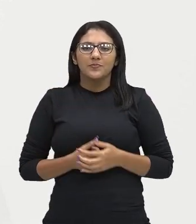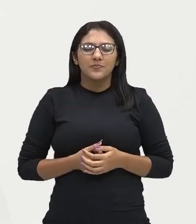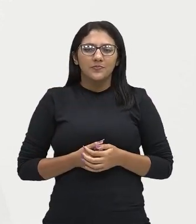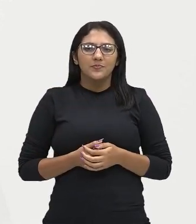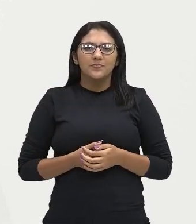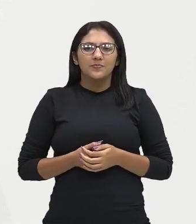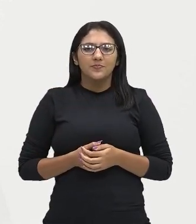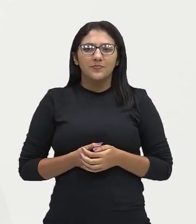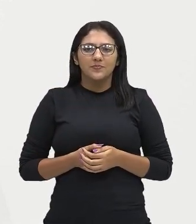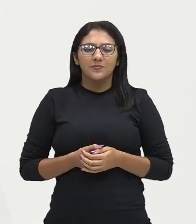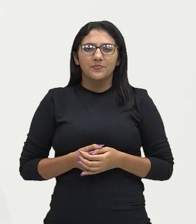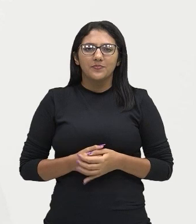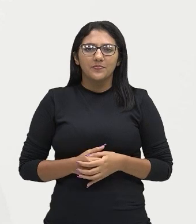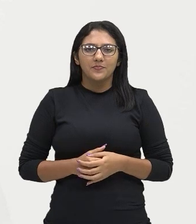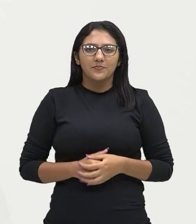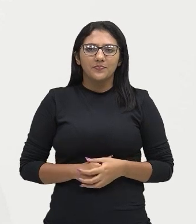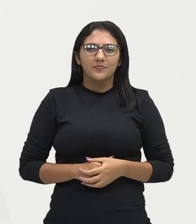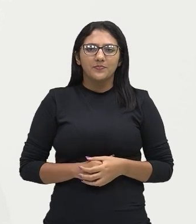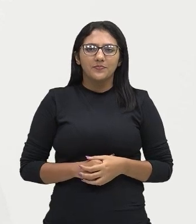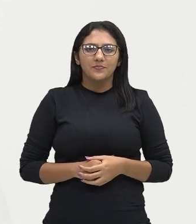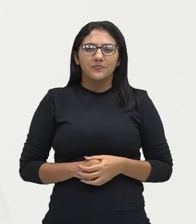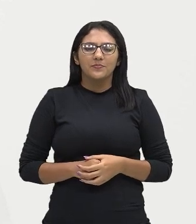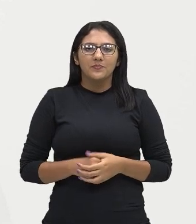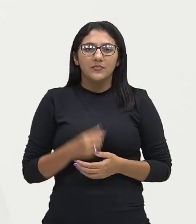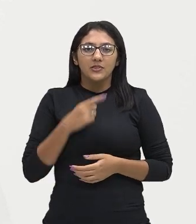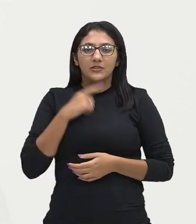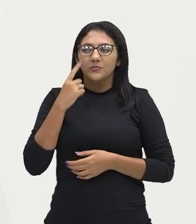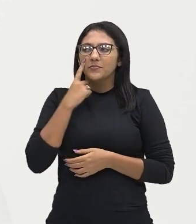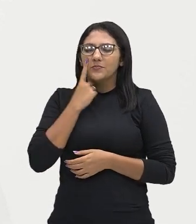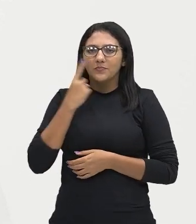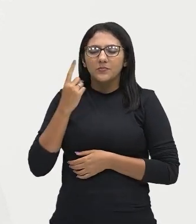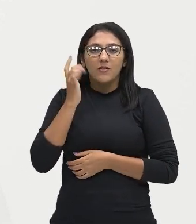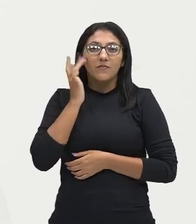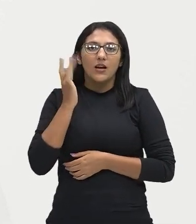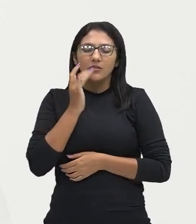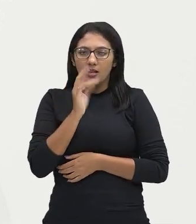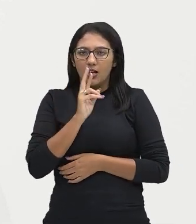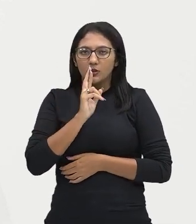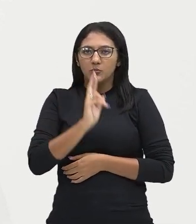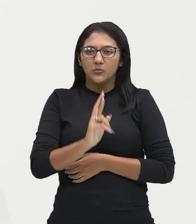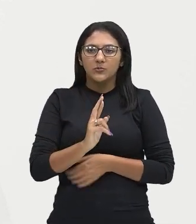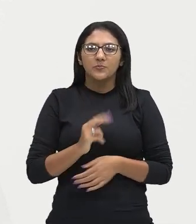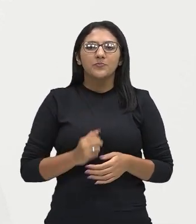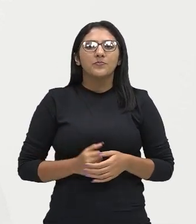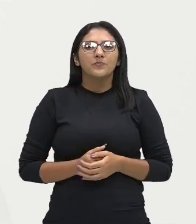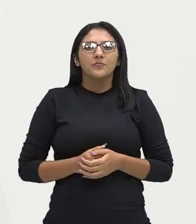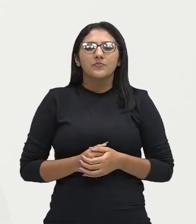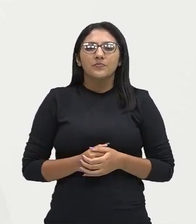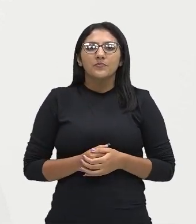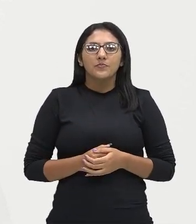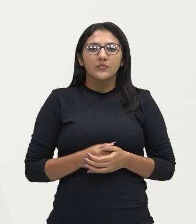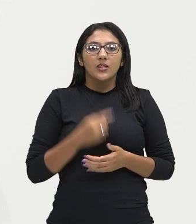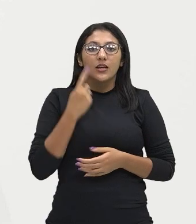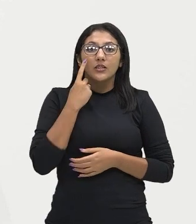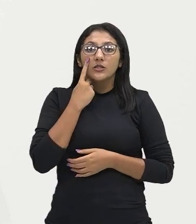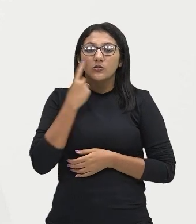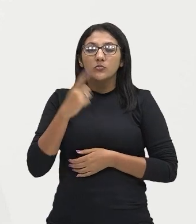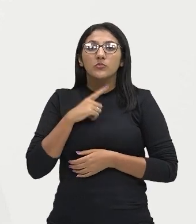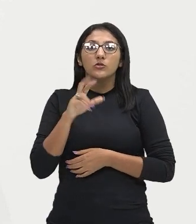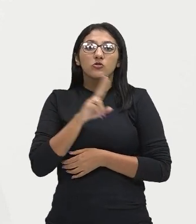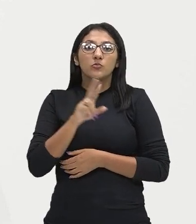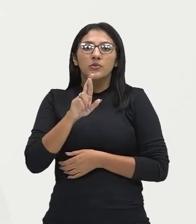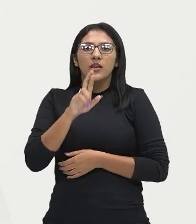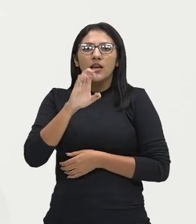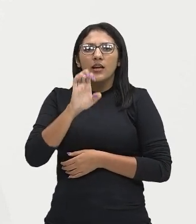sexto. 5 sobre 6. Essa é a nossa resposta, tá bom? Esta fração é chamada de irredutível,